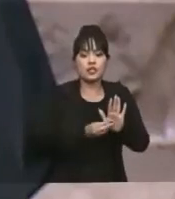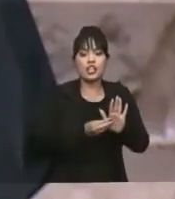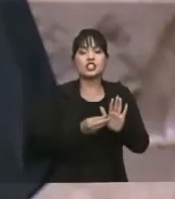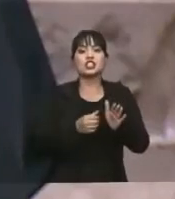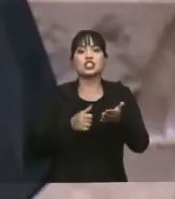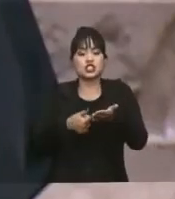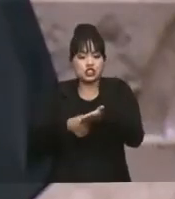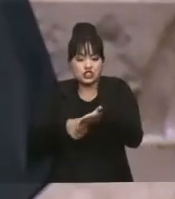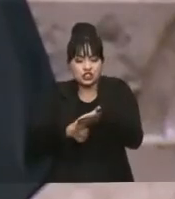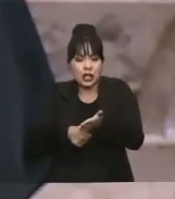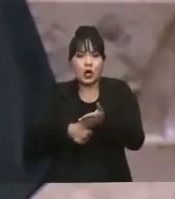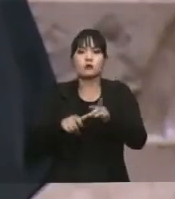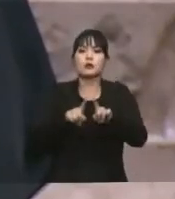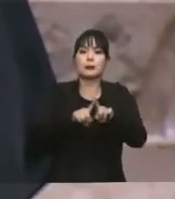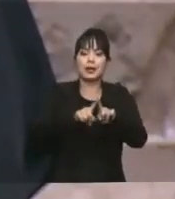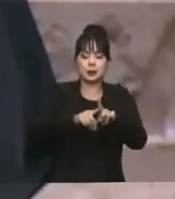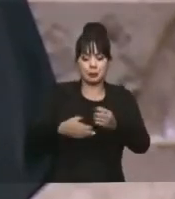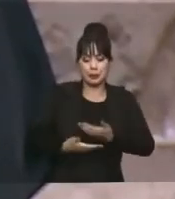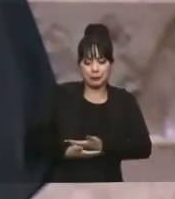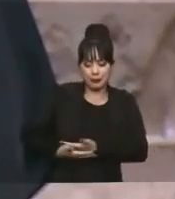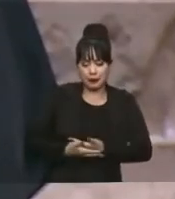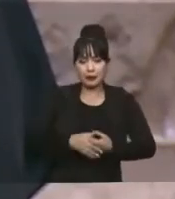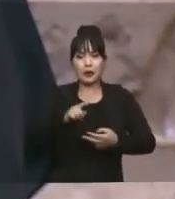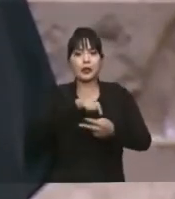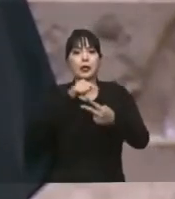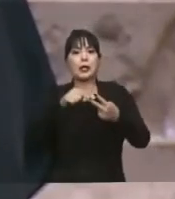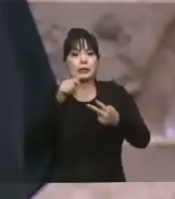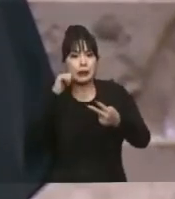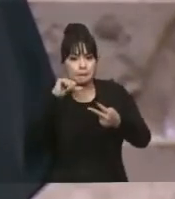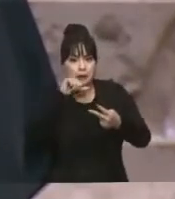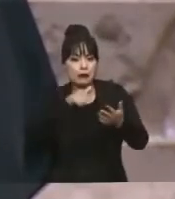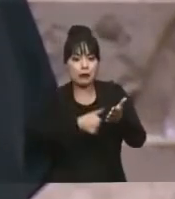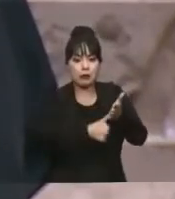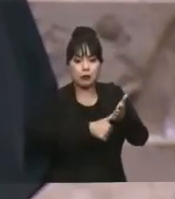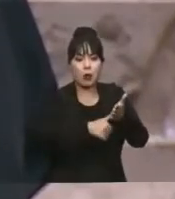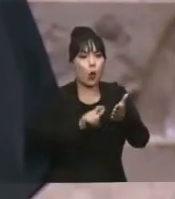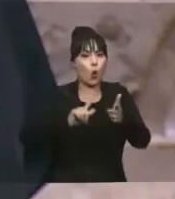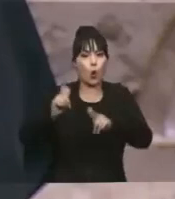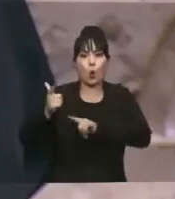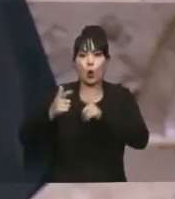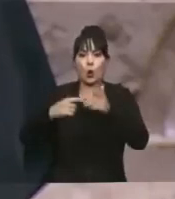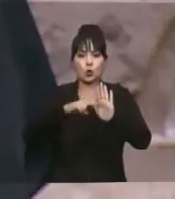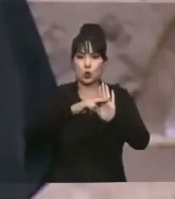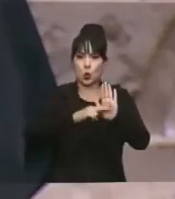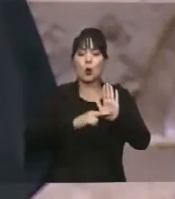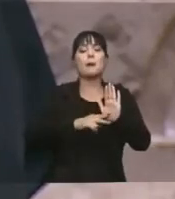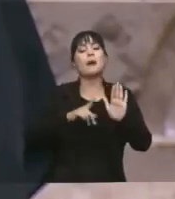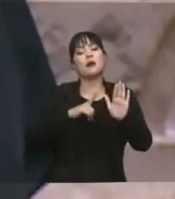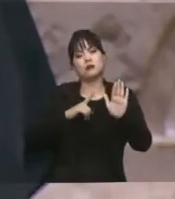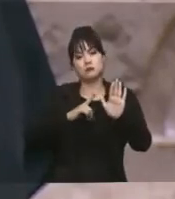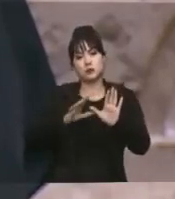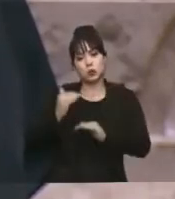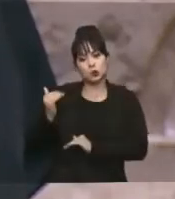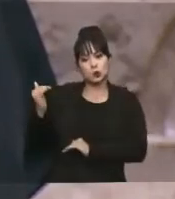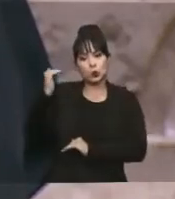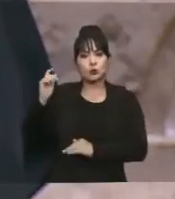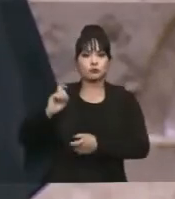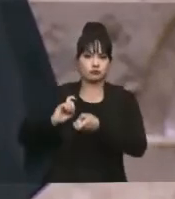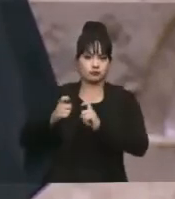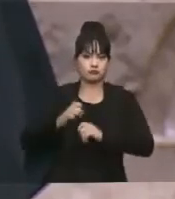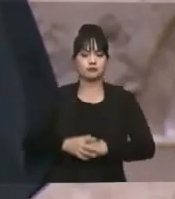e da impressão digital da mãe, sem prejuízo de outras formas normatizadas pela autoridade administrativa